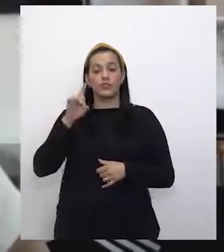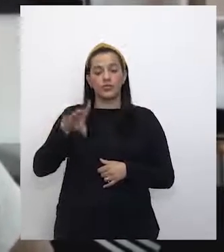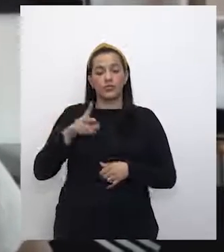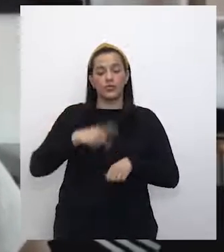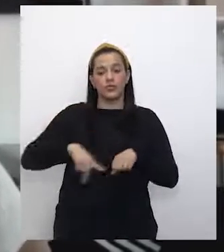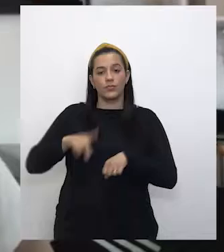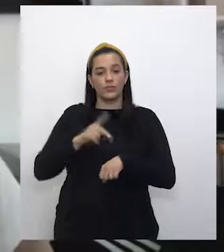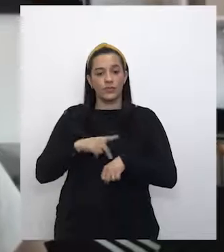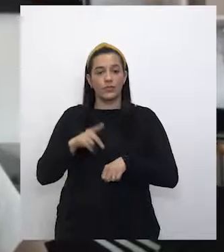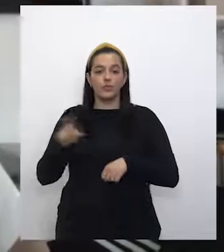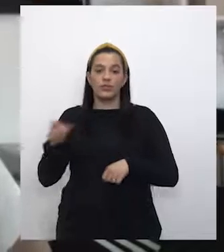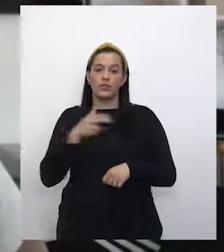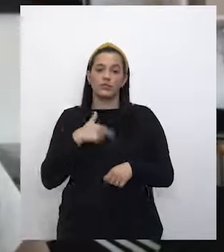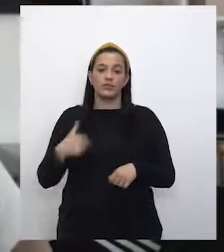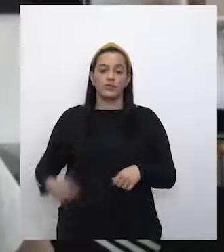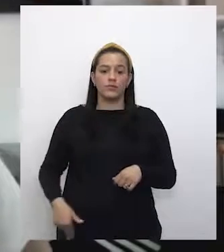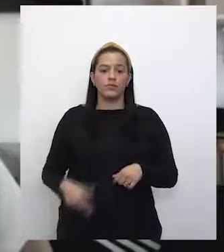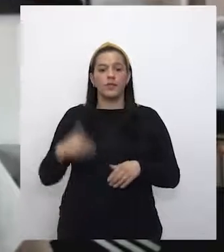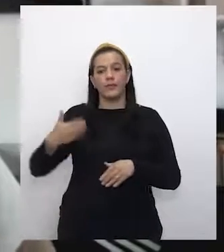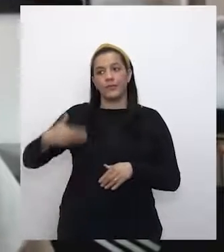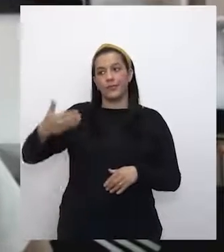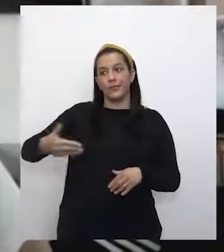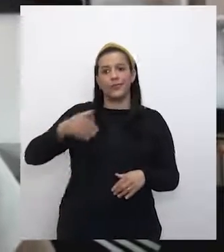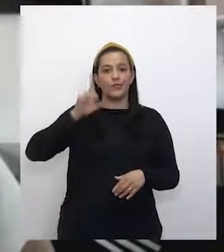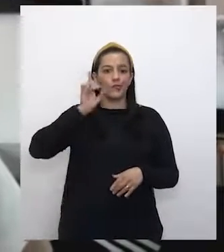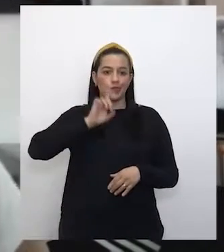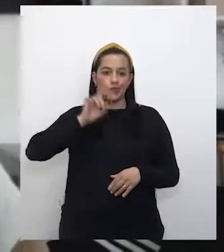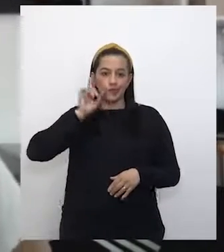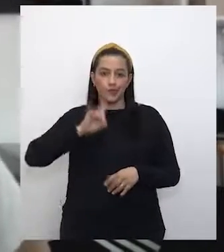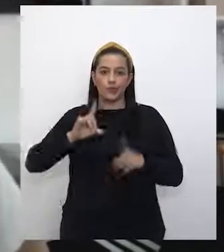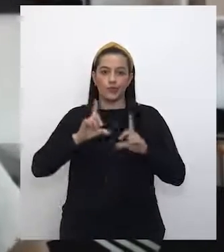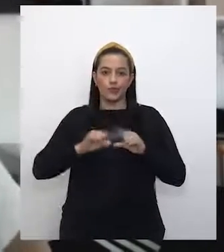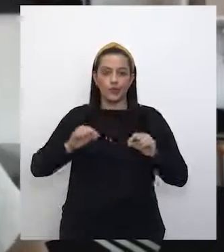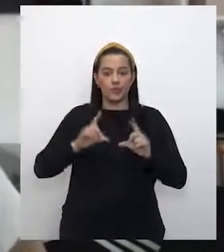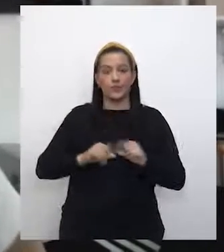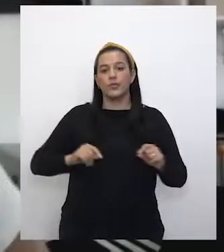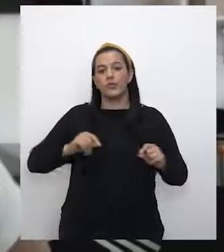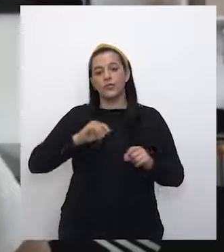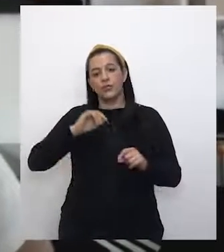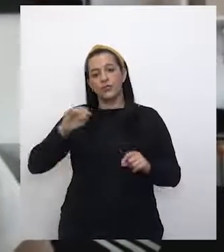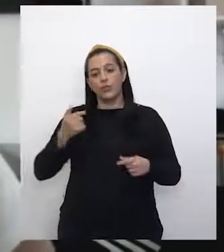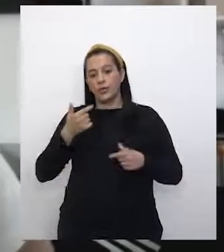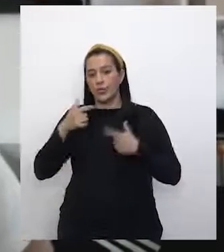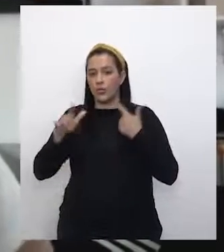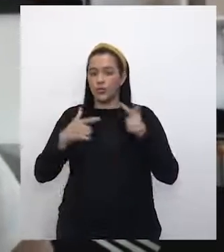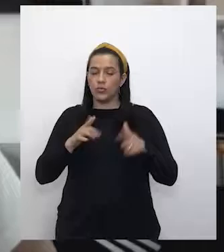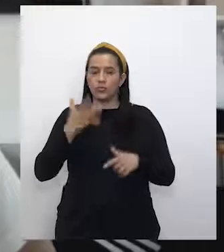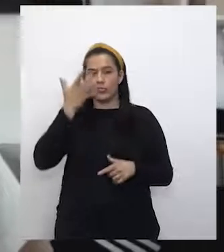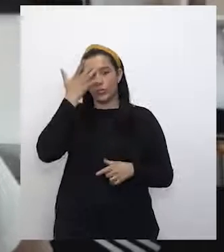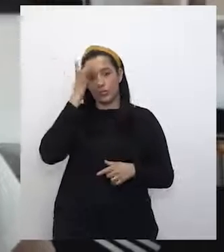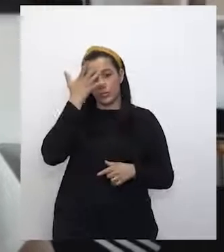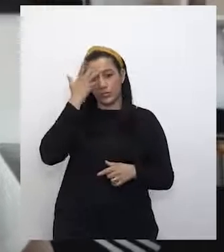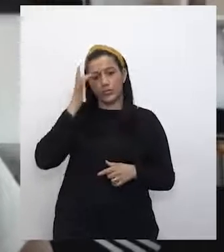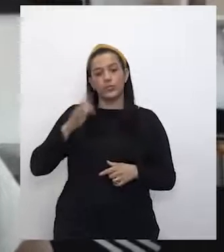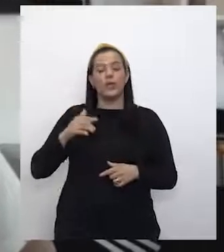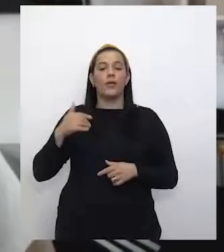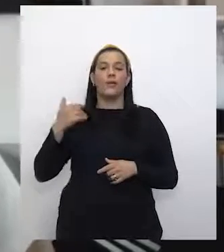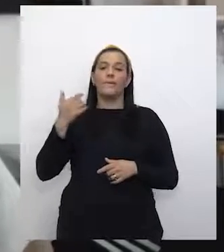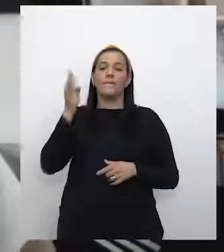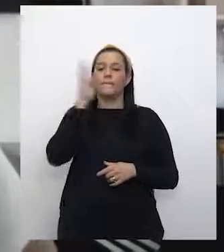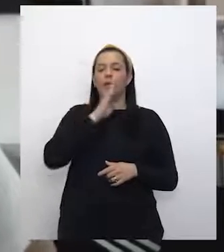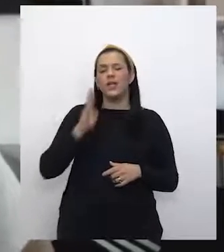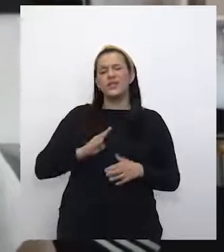E aí a sequência é de Estados Unidos, Japão, Alemanha, Índia, né? O Brasil, ele está bem atrás,